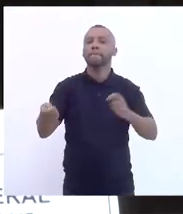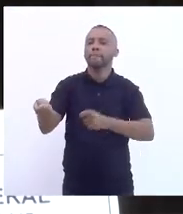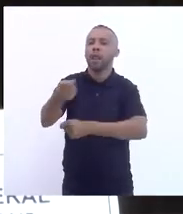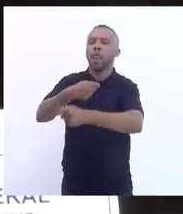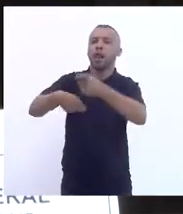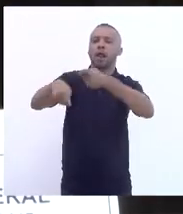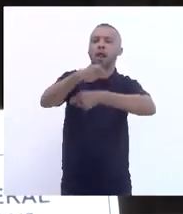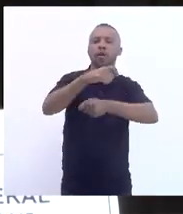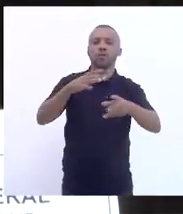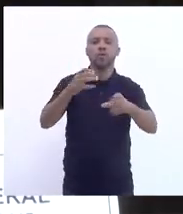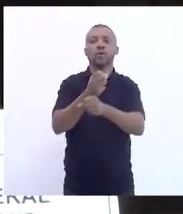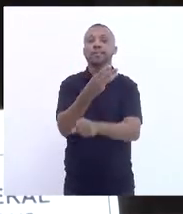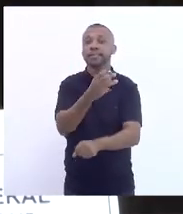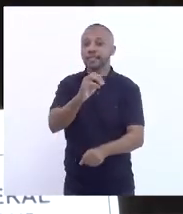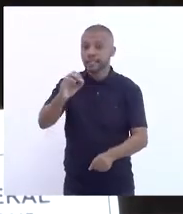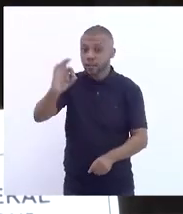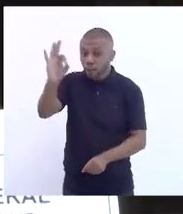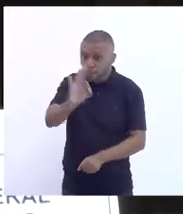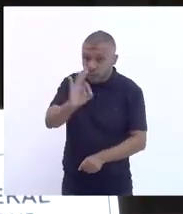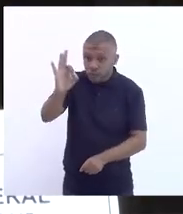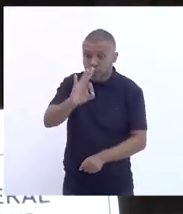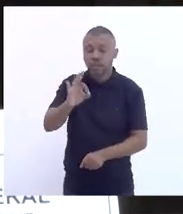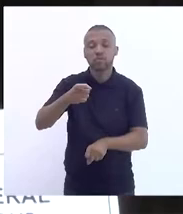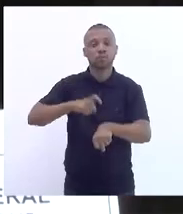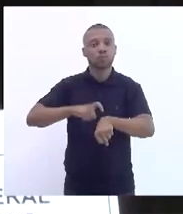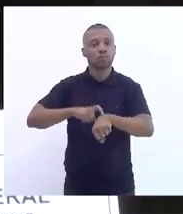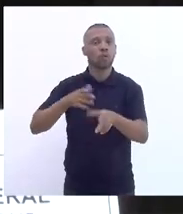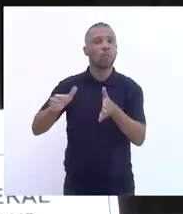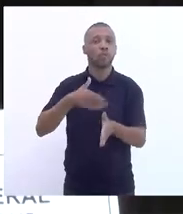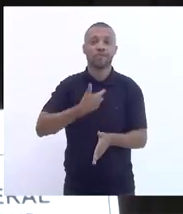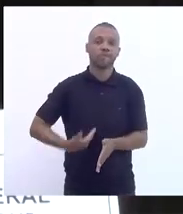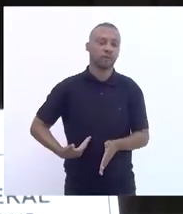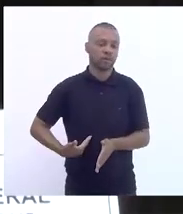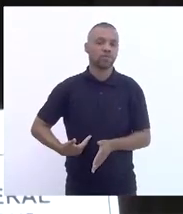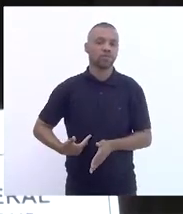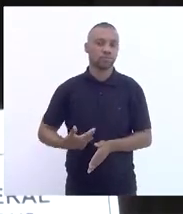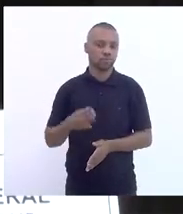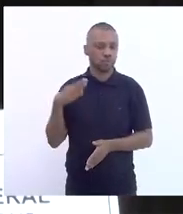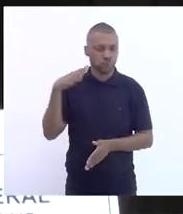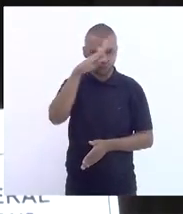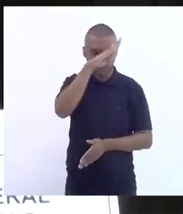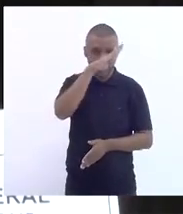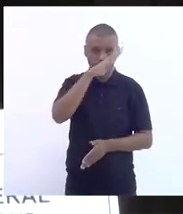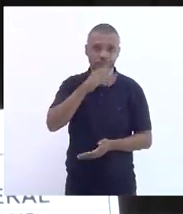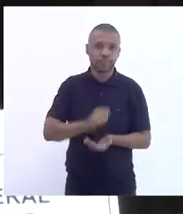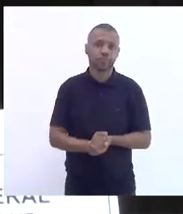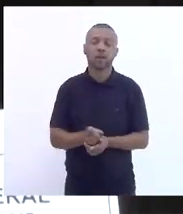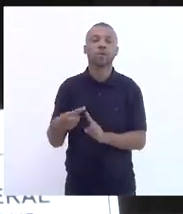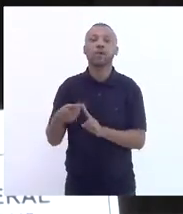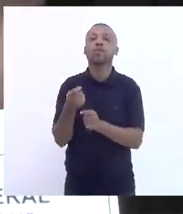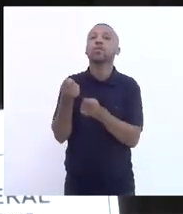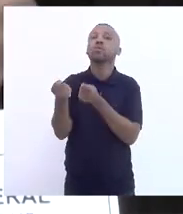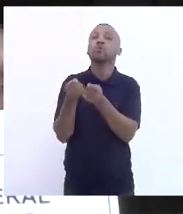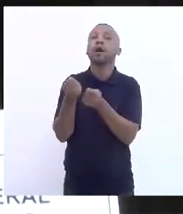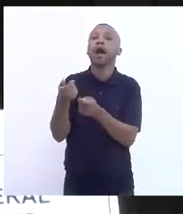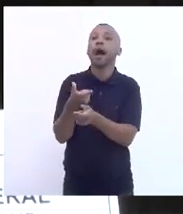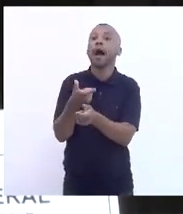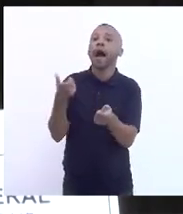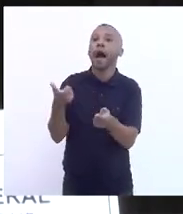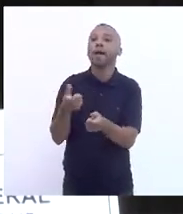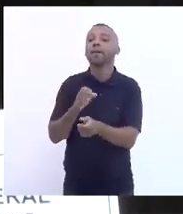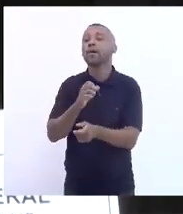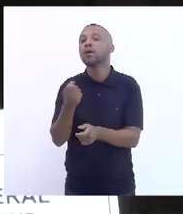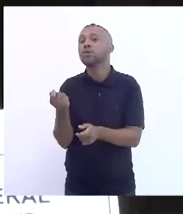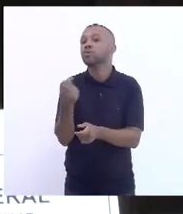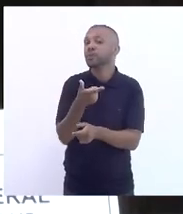trezentos por cento antes governo bolsonaro mais de 100 porcento de armas nas mãos de civis Por que não se controla armas e munições da inveja